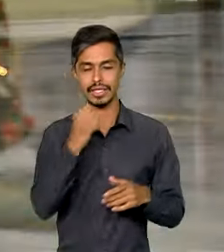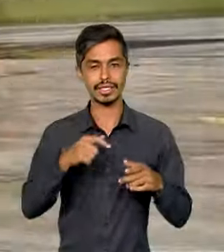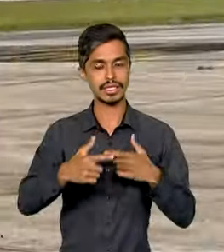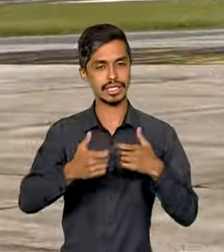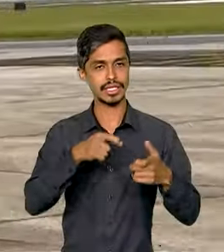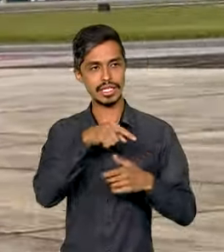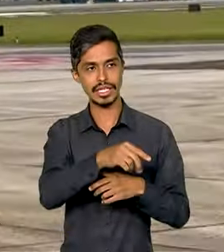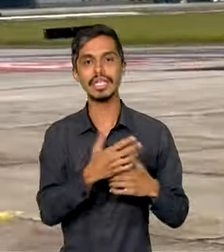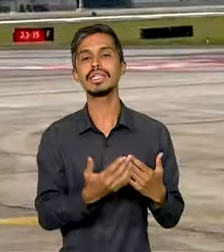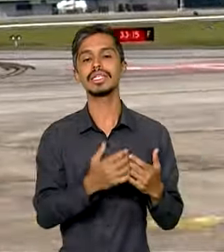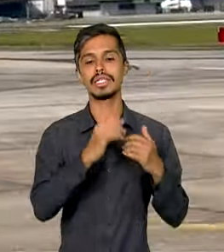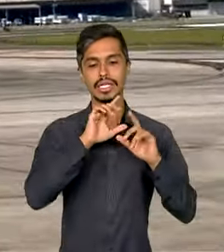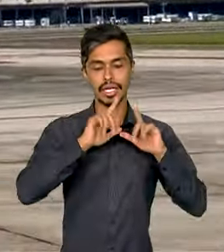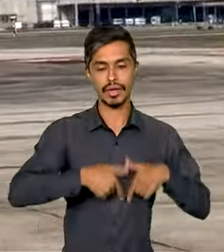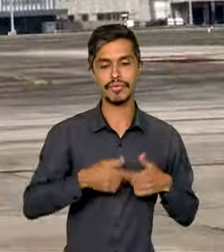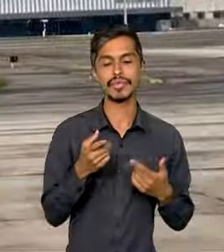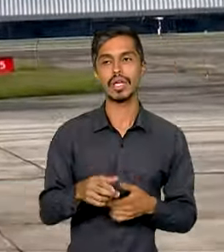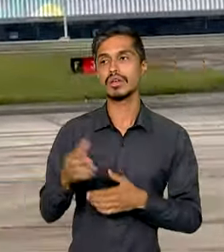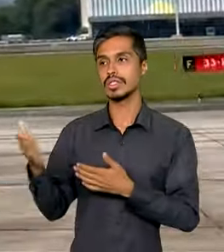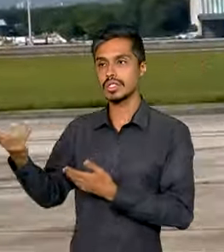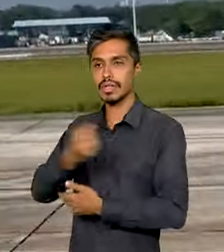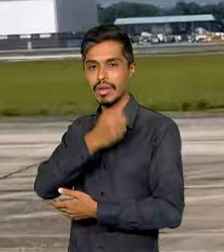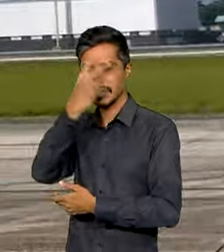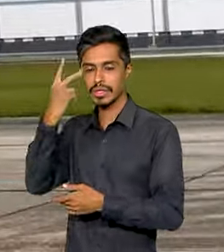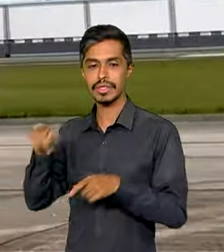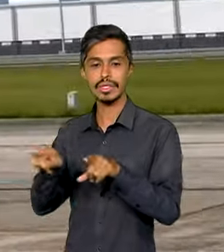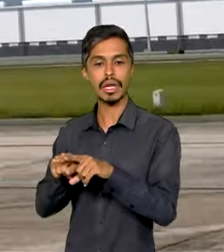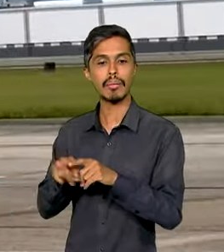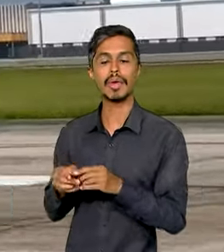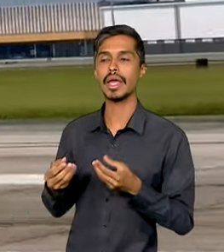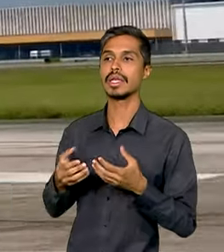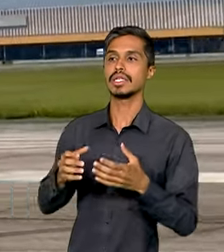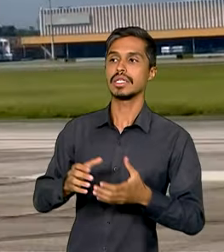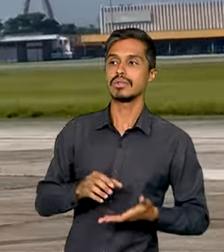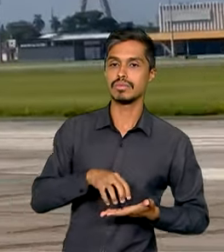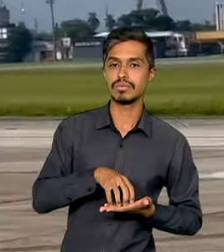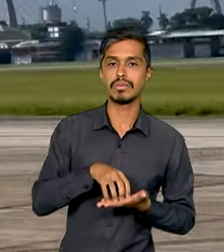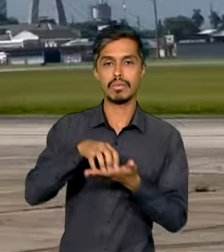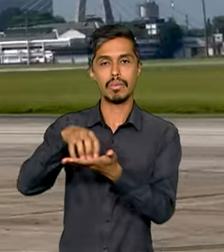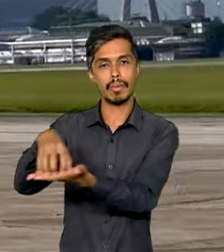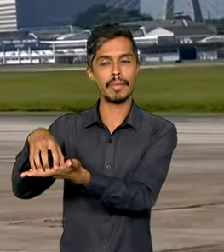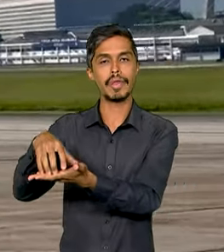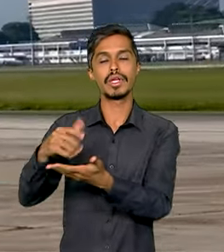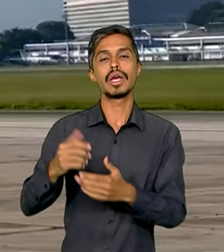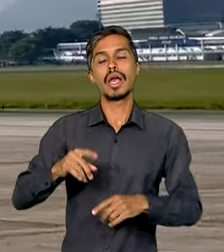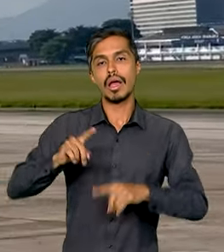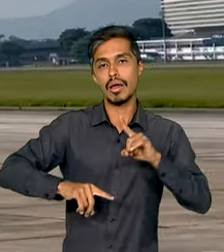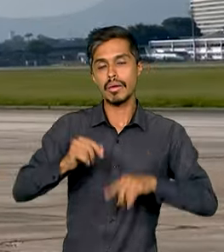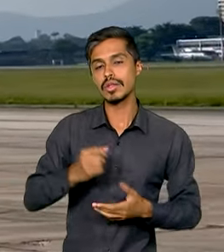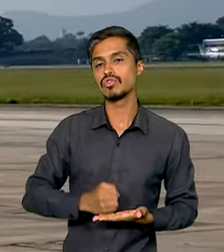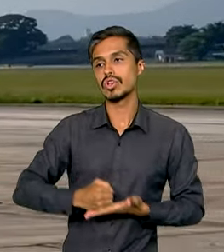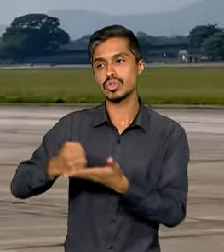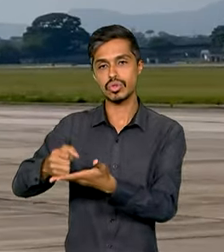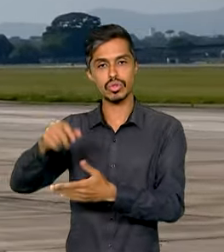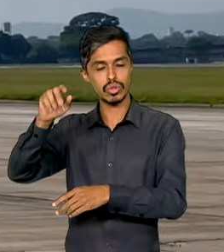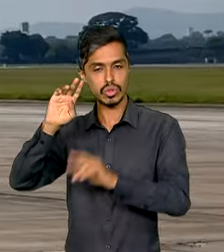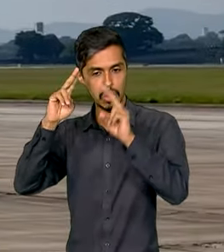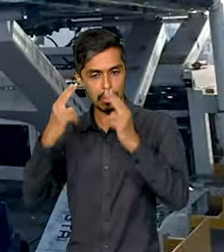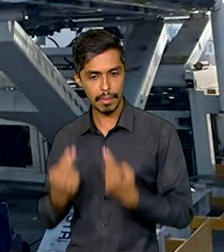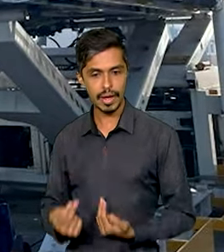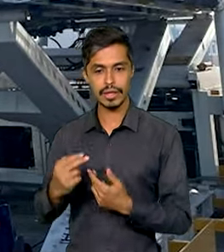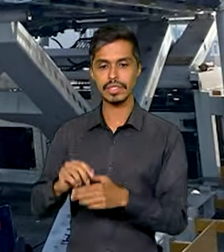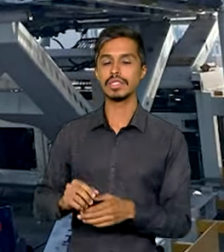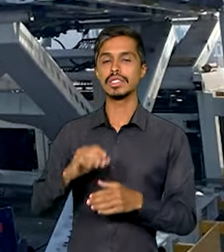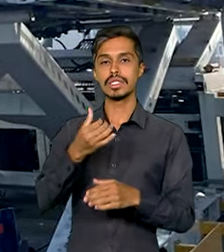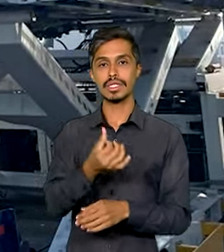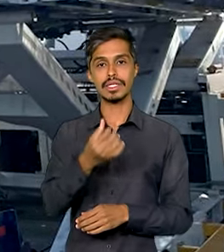E além de trazer essas pessoas, o avião também está levando um carregamento humanitário de 6 toneladas que foi doado